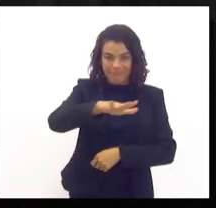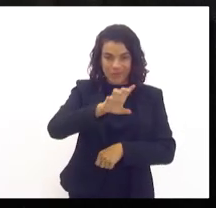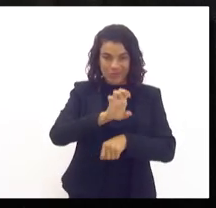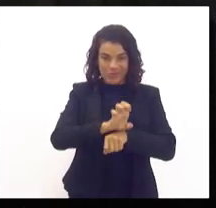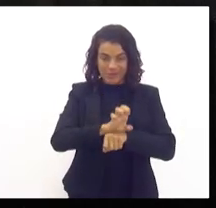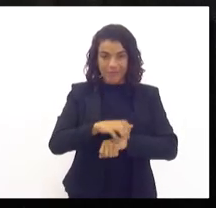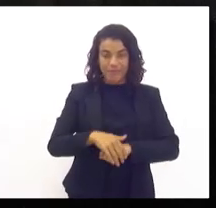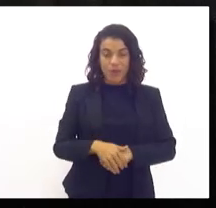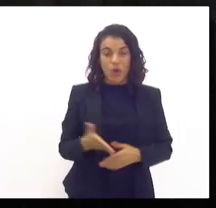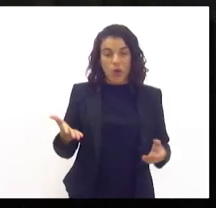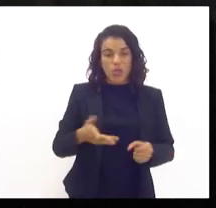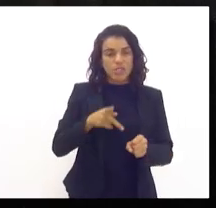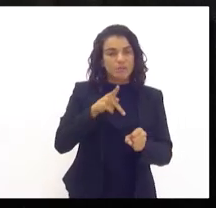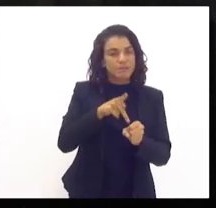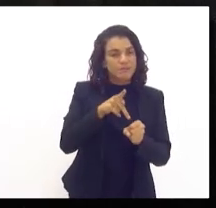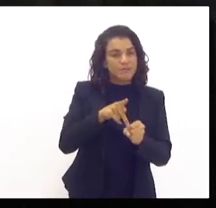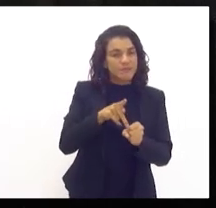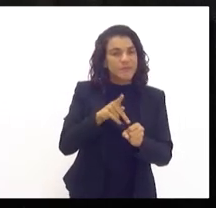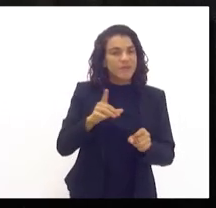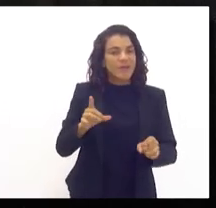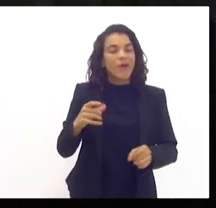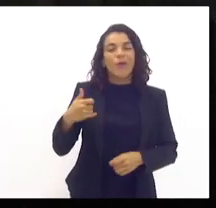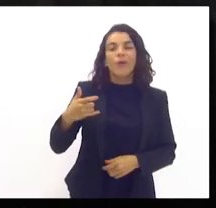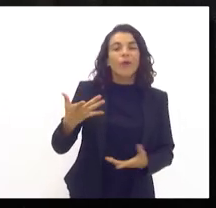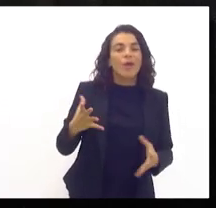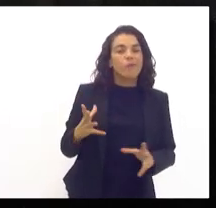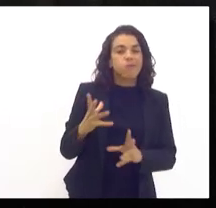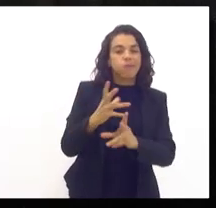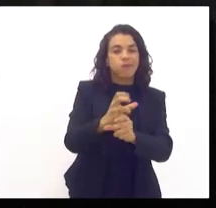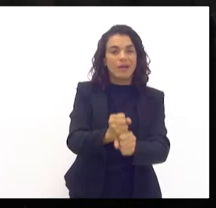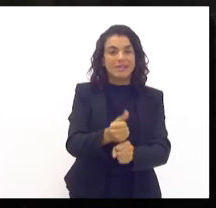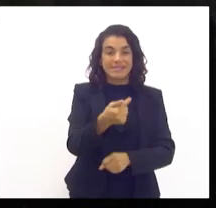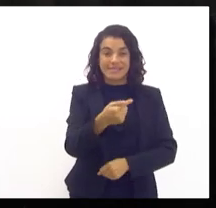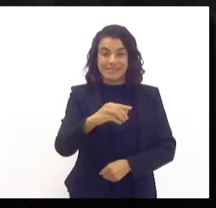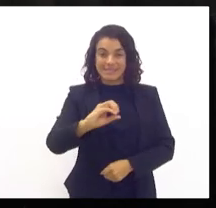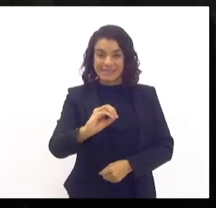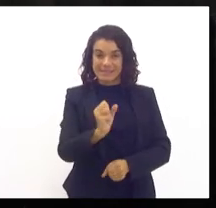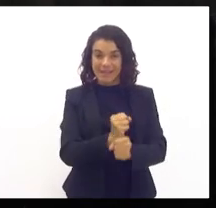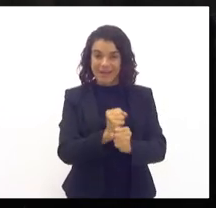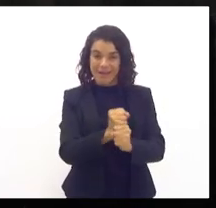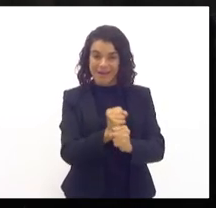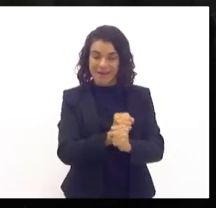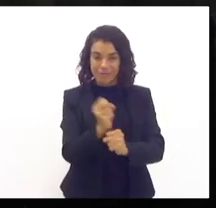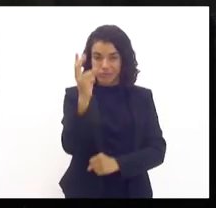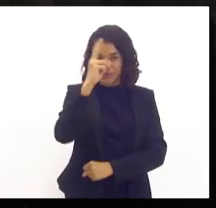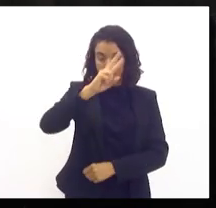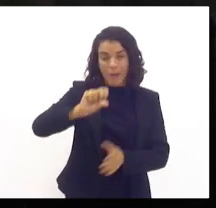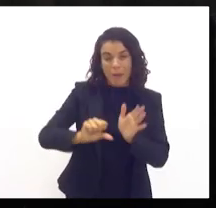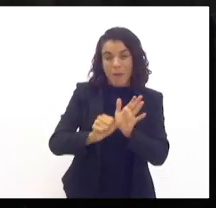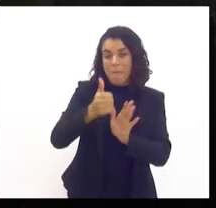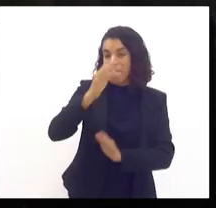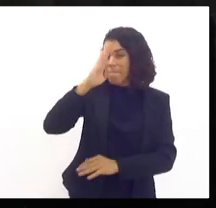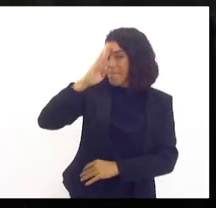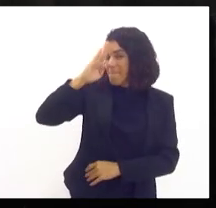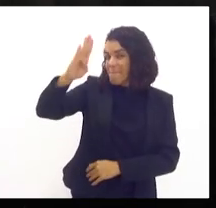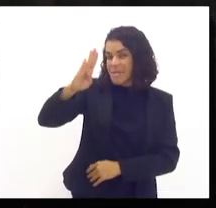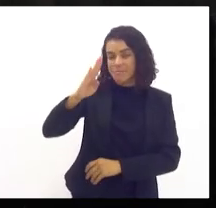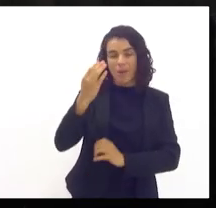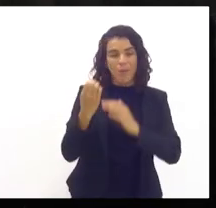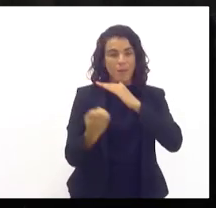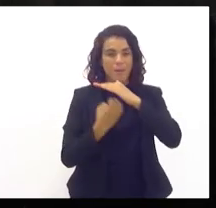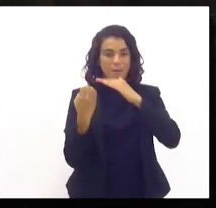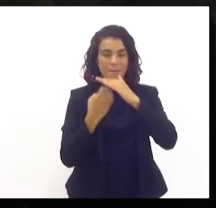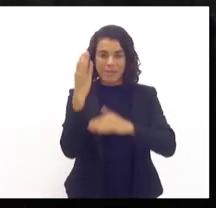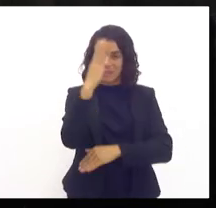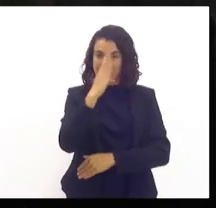Hoje, a Petrobras completa 70 anos de história, sendo a principal empresa brasileira